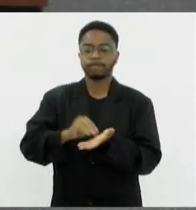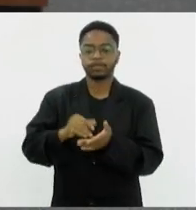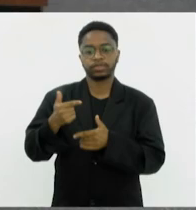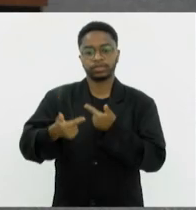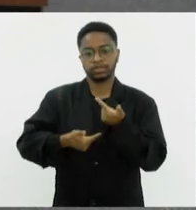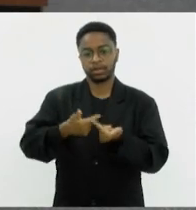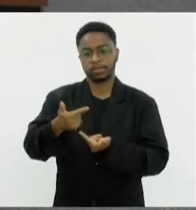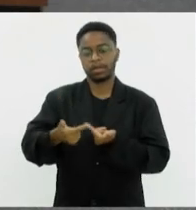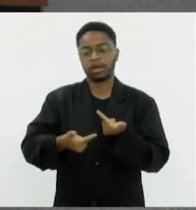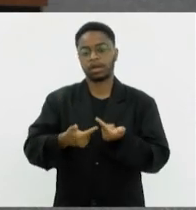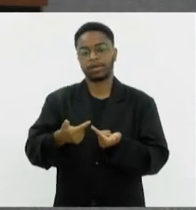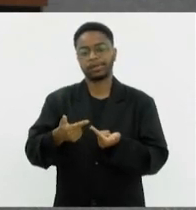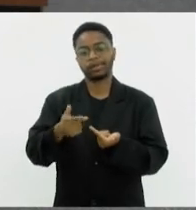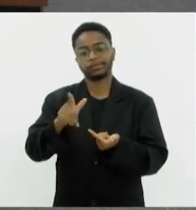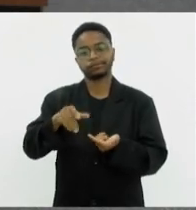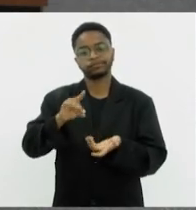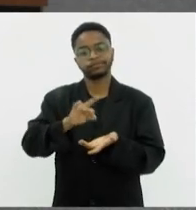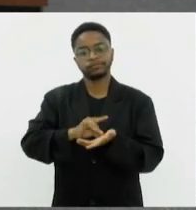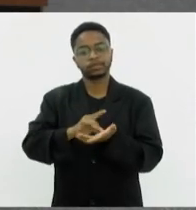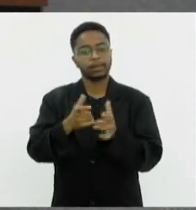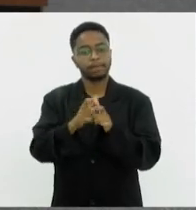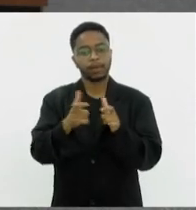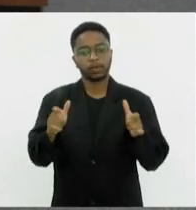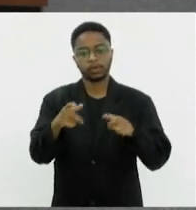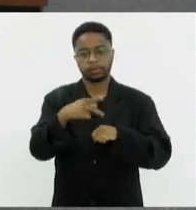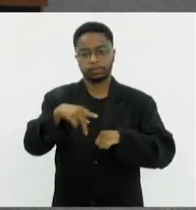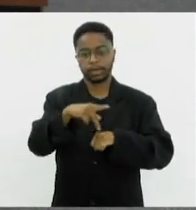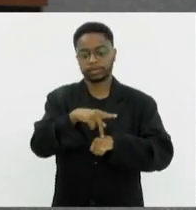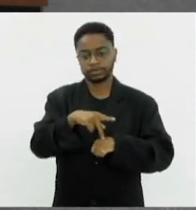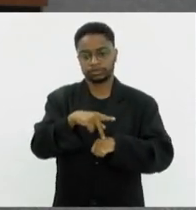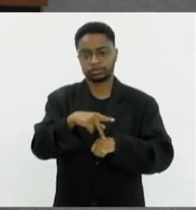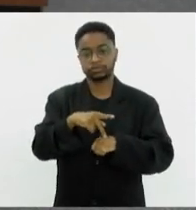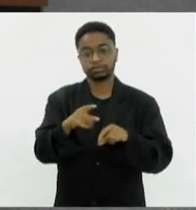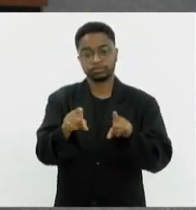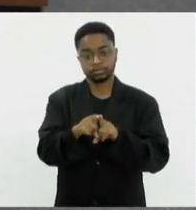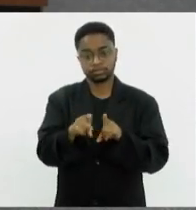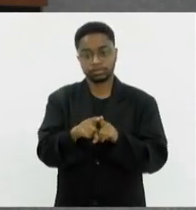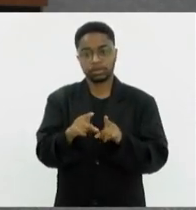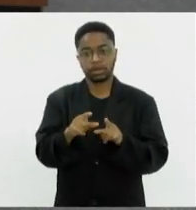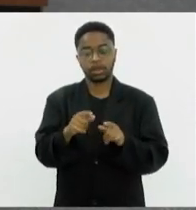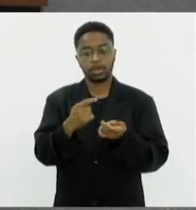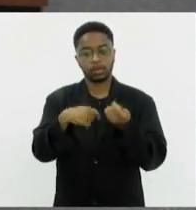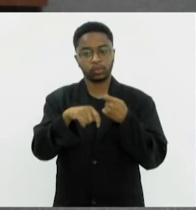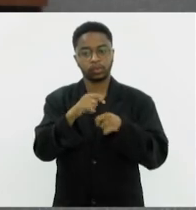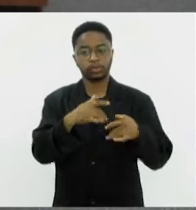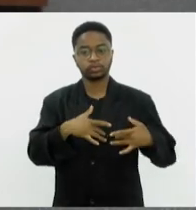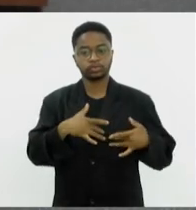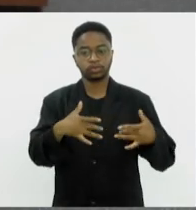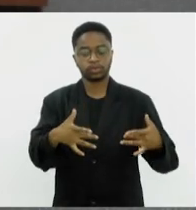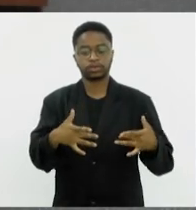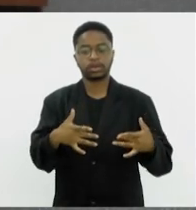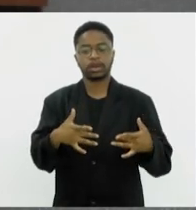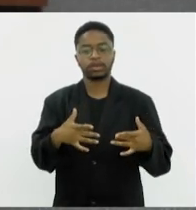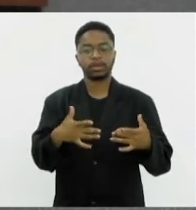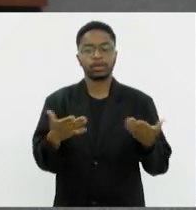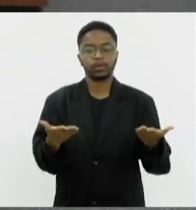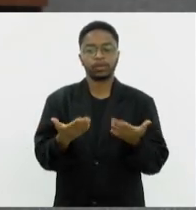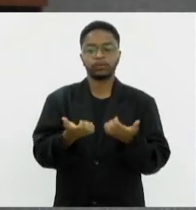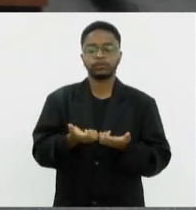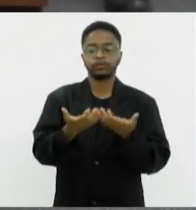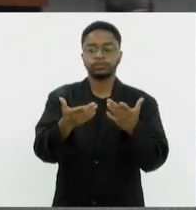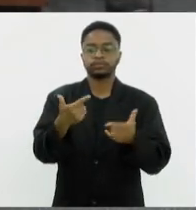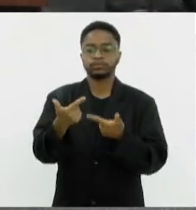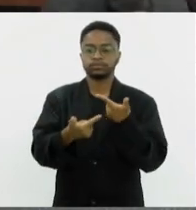uma realidade na maior parte dos países. E a economia solidária vem para garantir